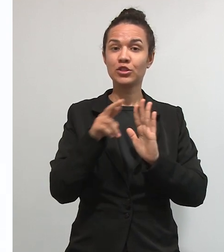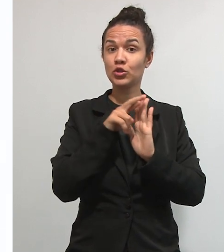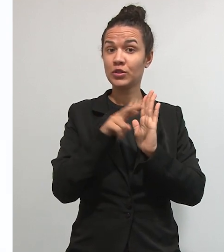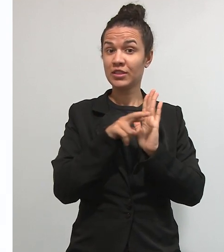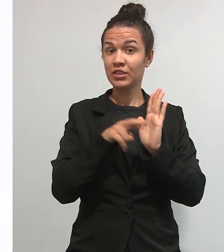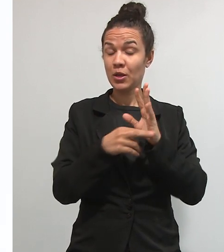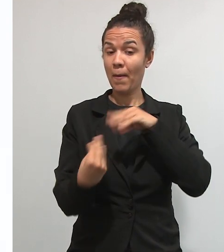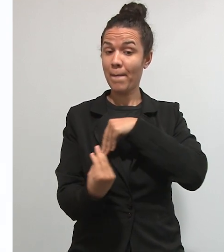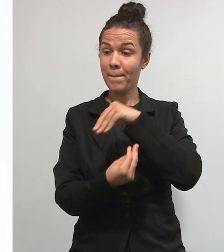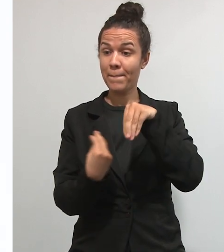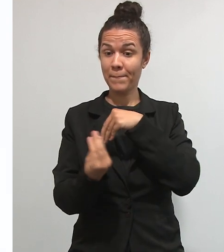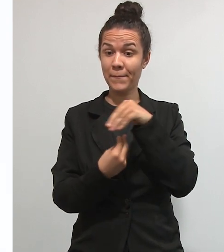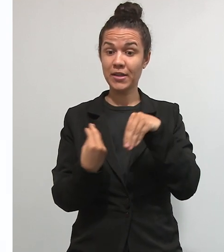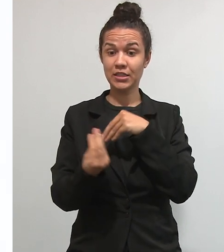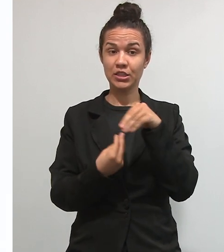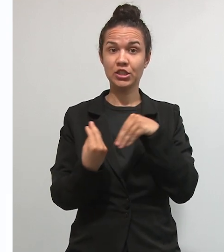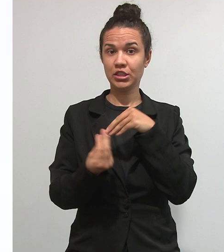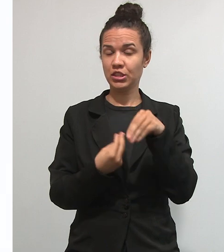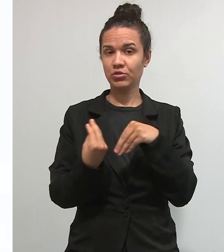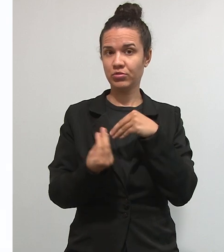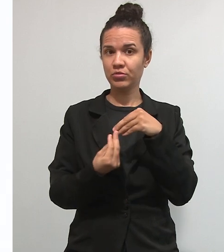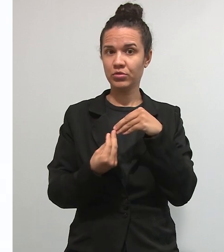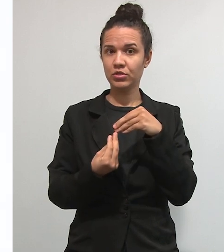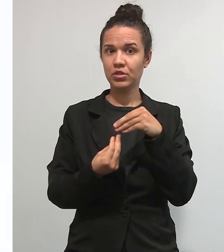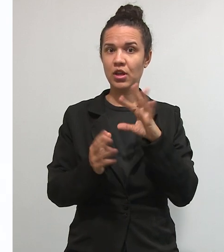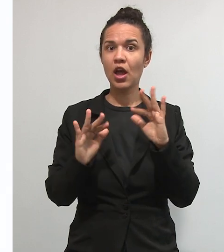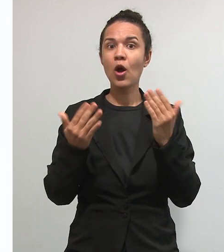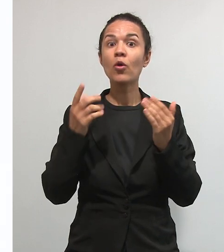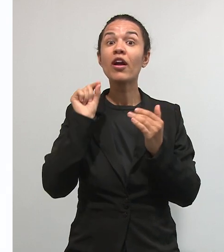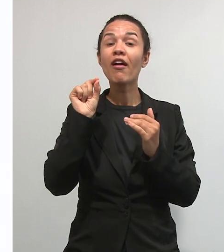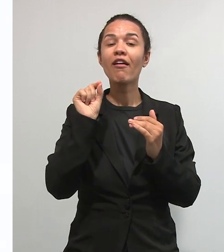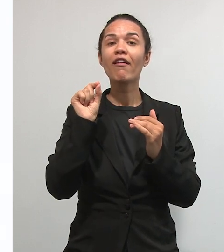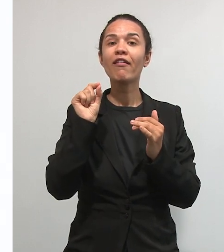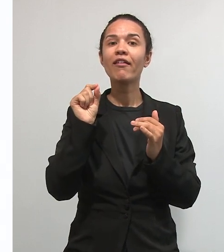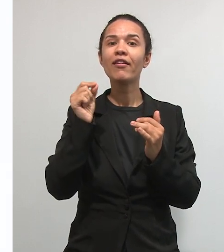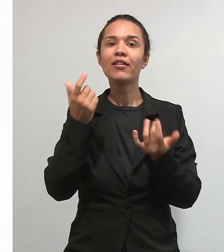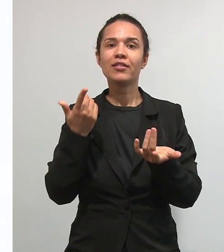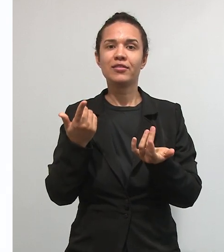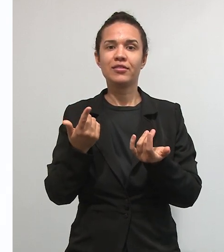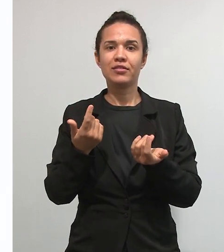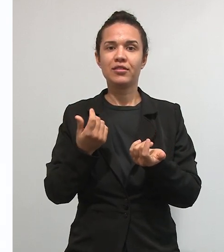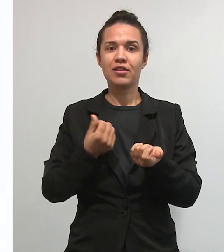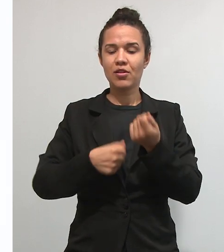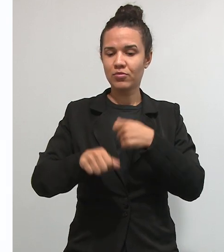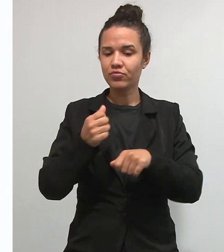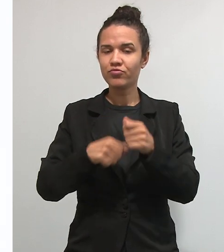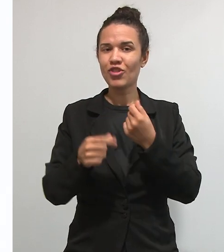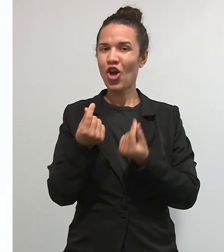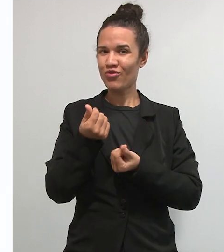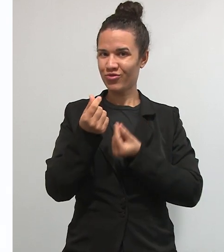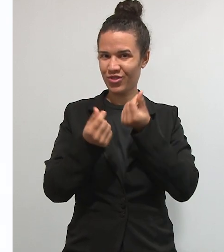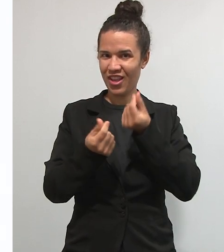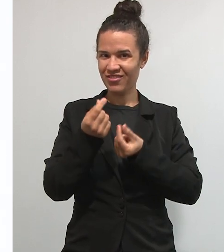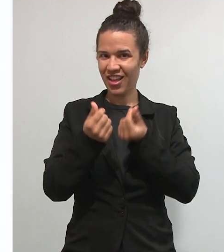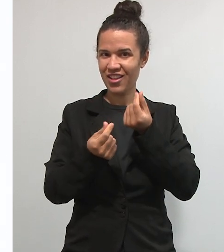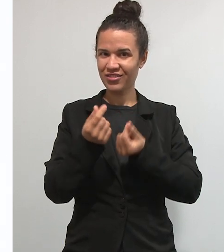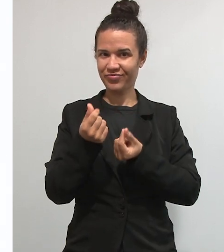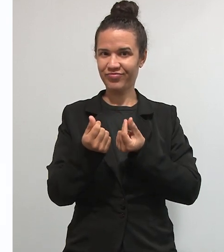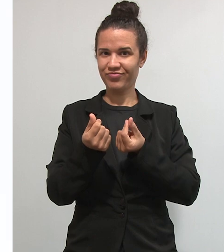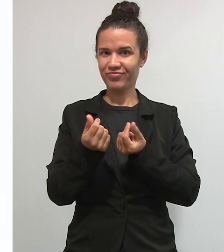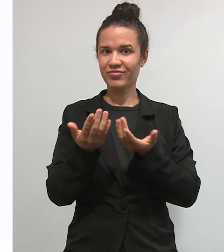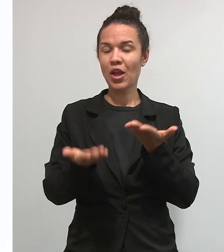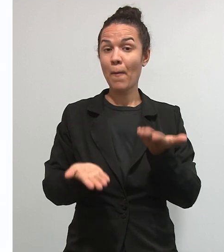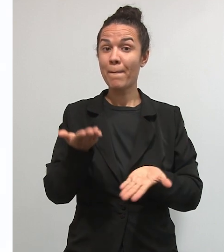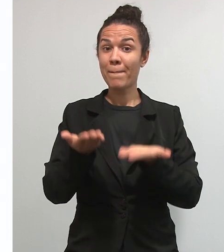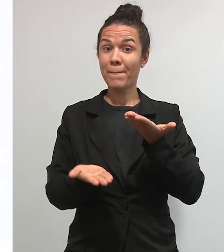regime misto, ele é o quê? Ele é no enfoque orçamentário, ou seja, lá no meu balanço financeiro